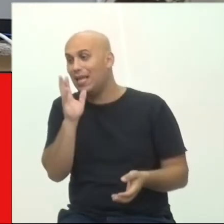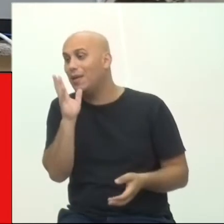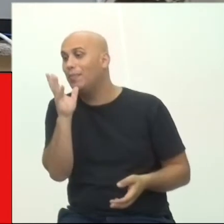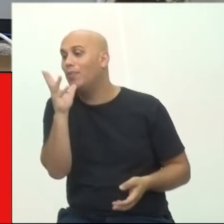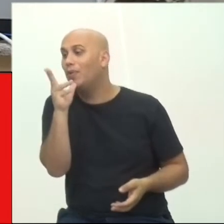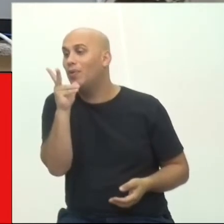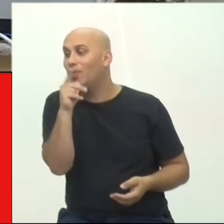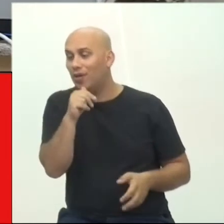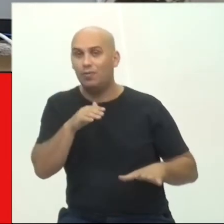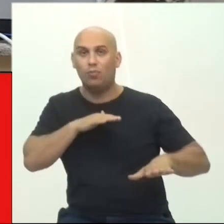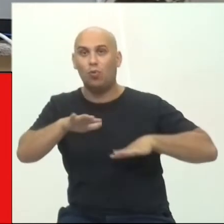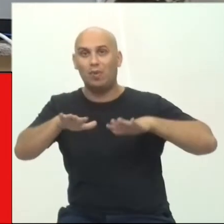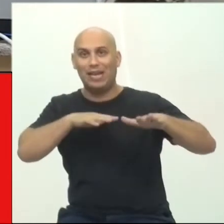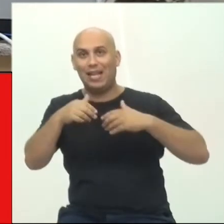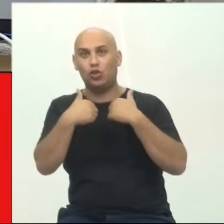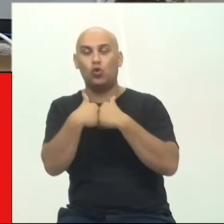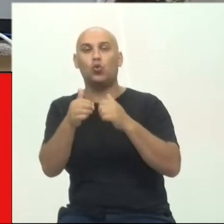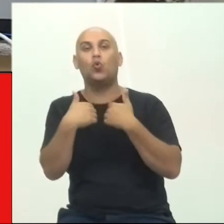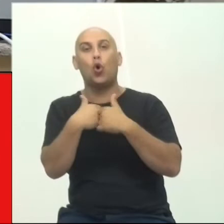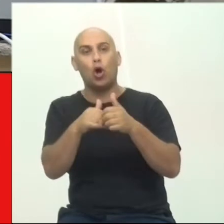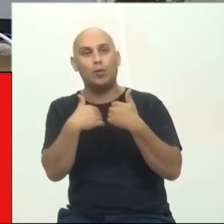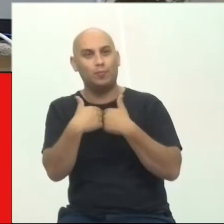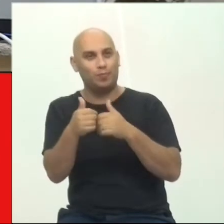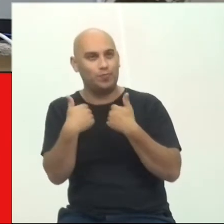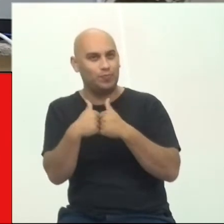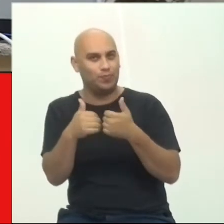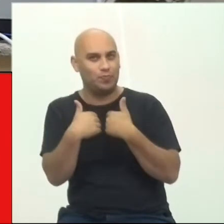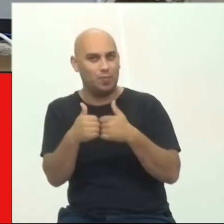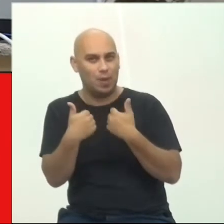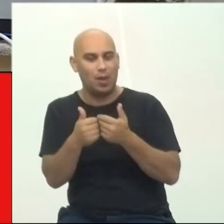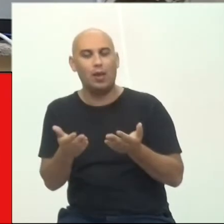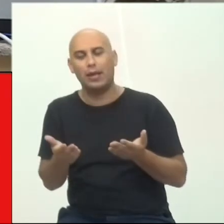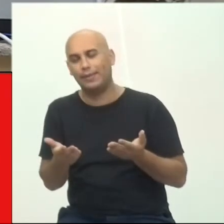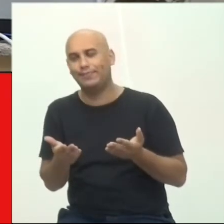na mobilidade do próprio ônibus, né? Na questão de